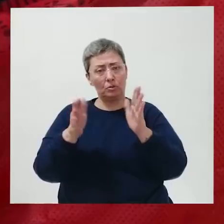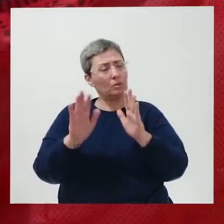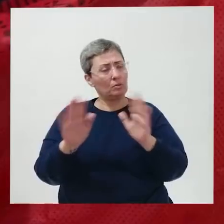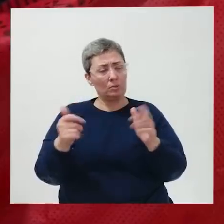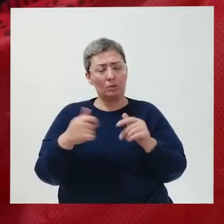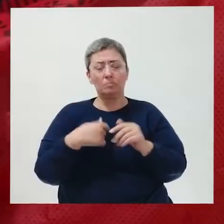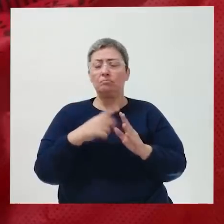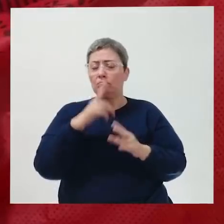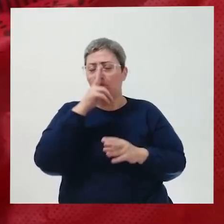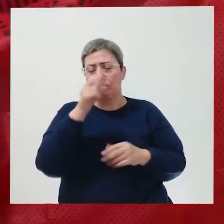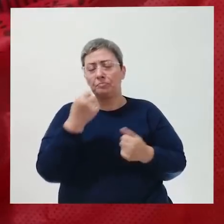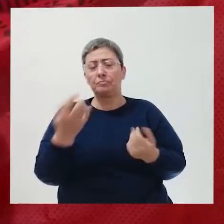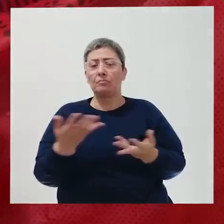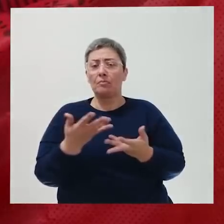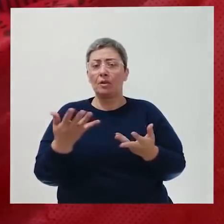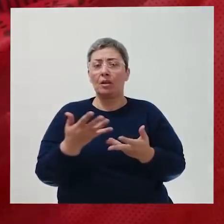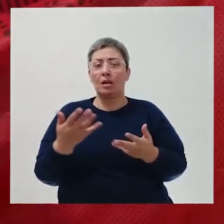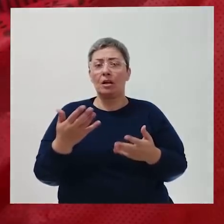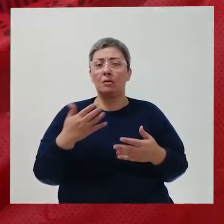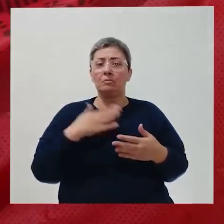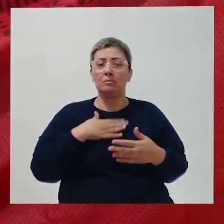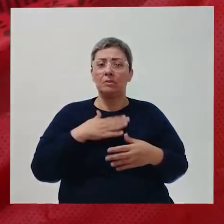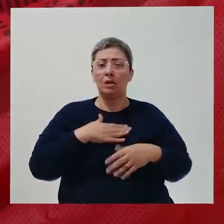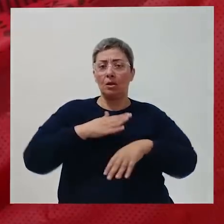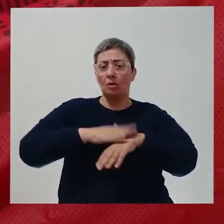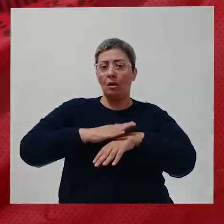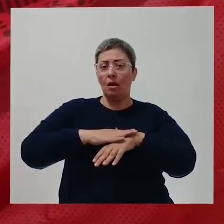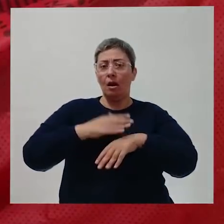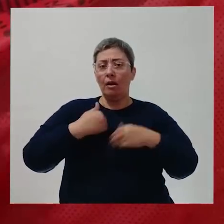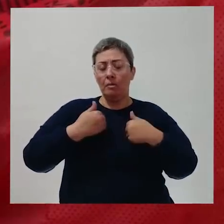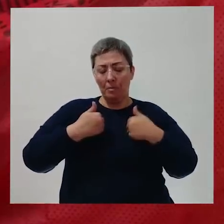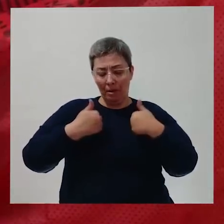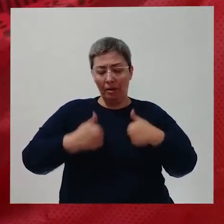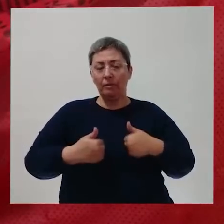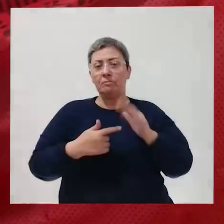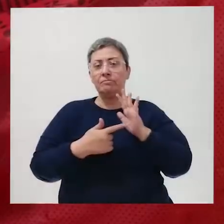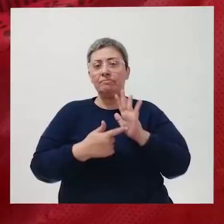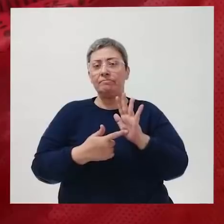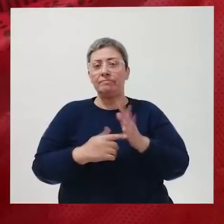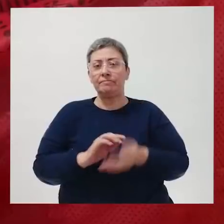força. Agora é a vez de eu mostrar a minha.